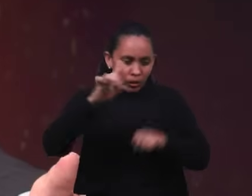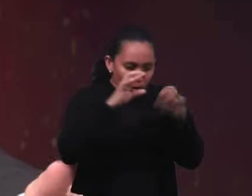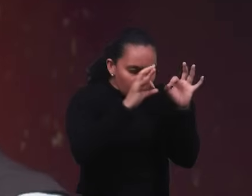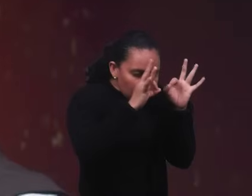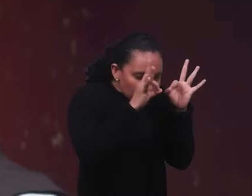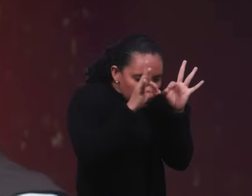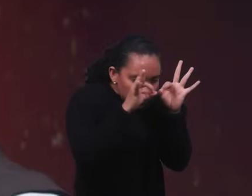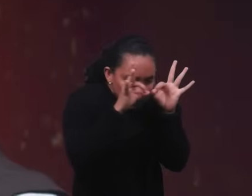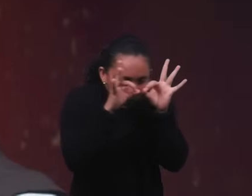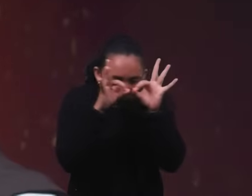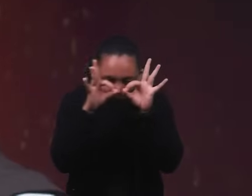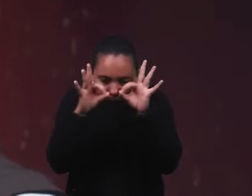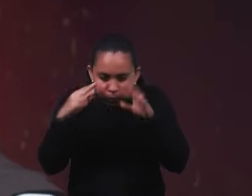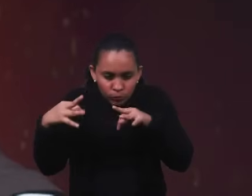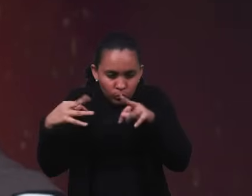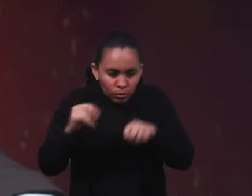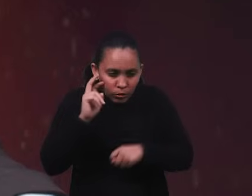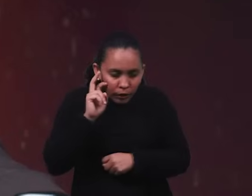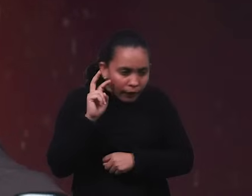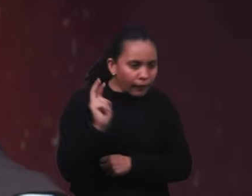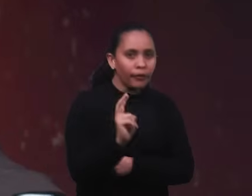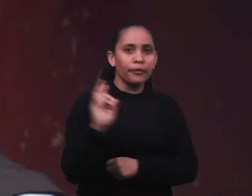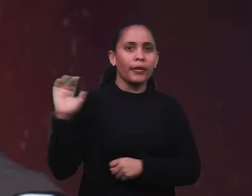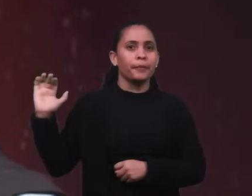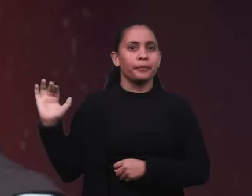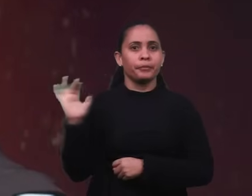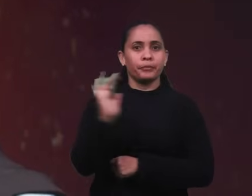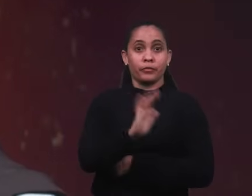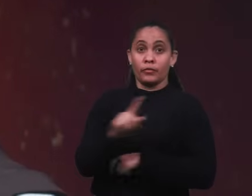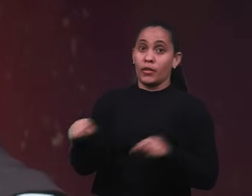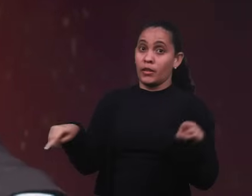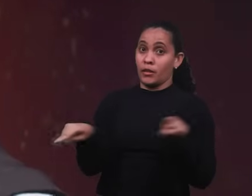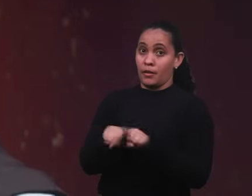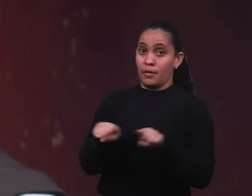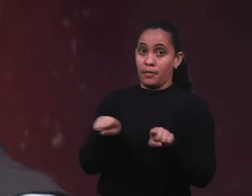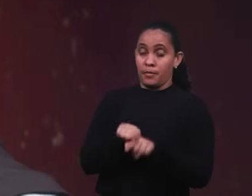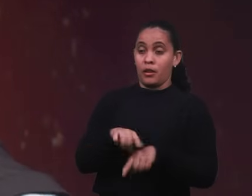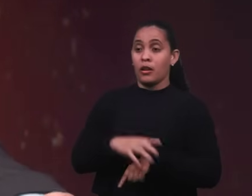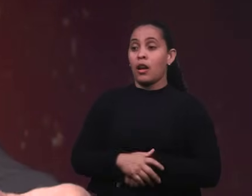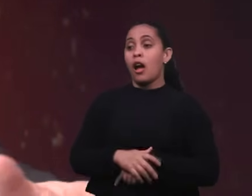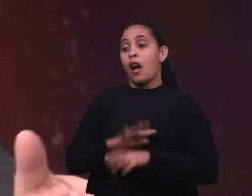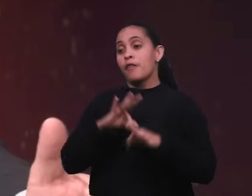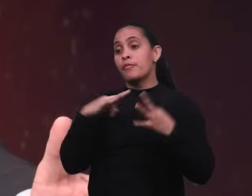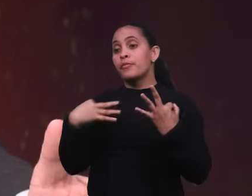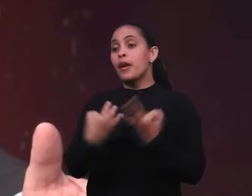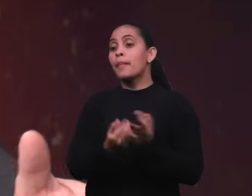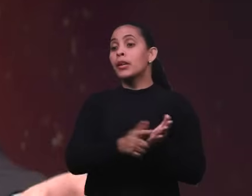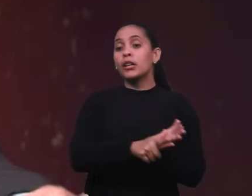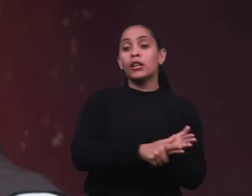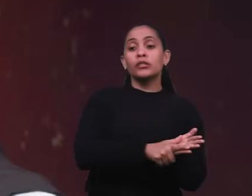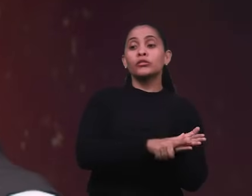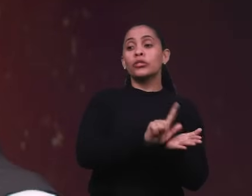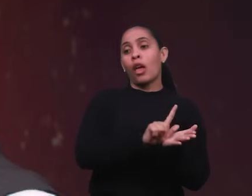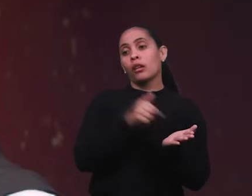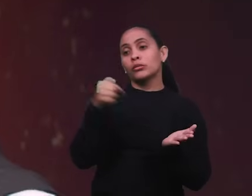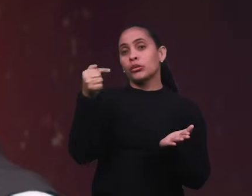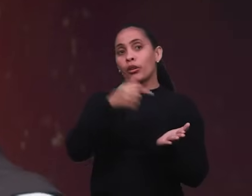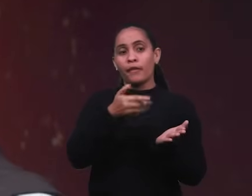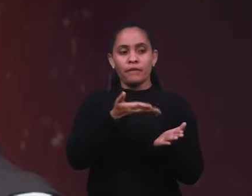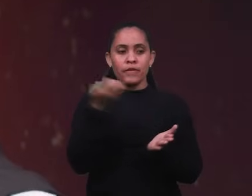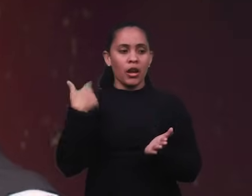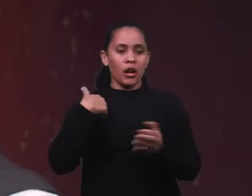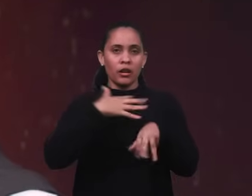coisas, né? Ele fala isso com a família de Lázaro. Lázaro manda um recado, ó, vem porque Lázaro